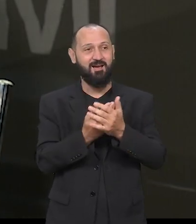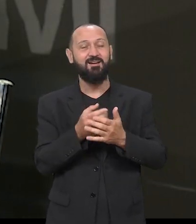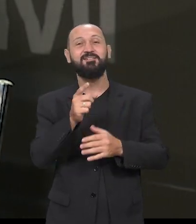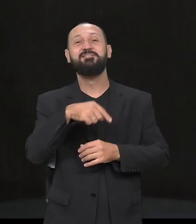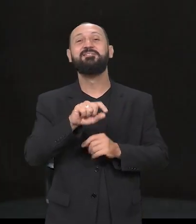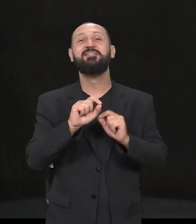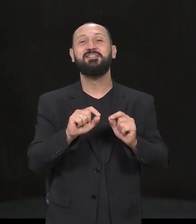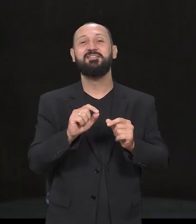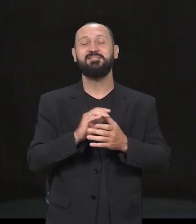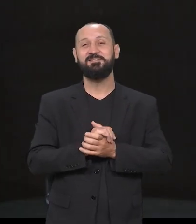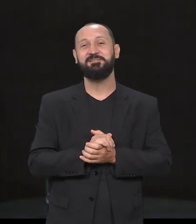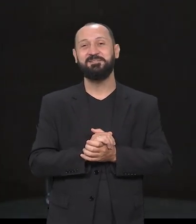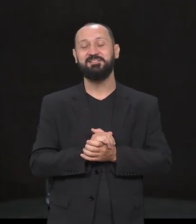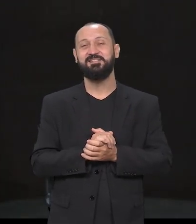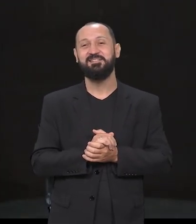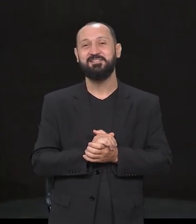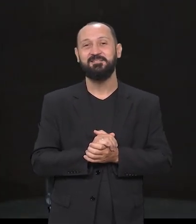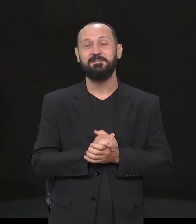encantou eles.